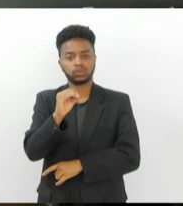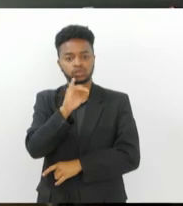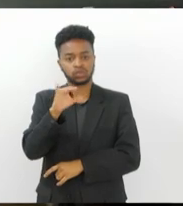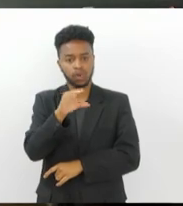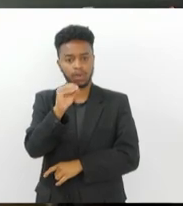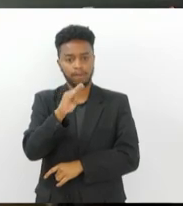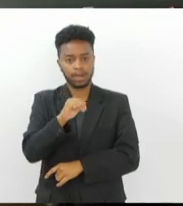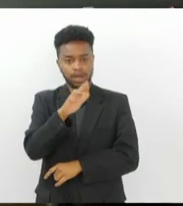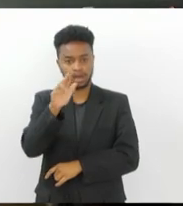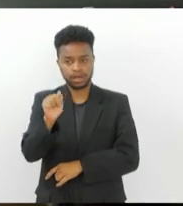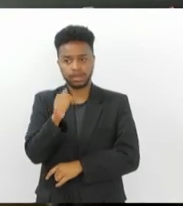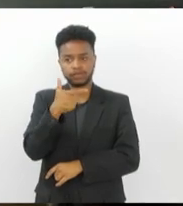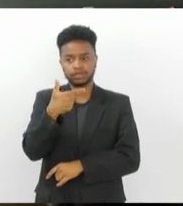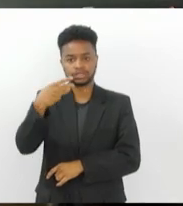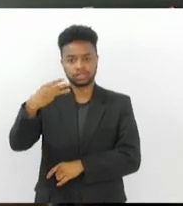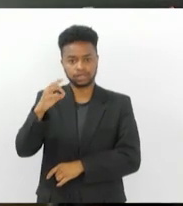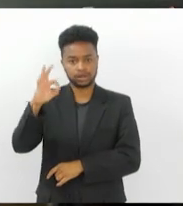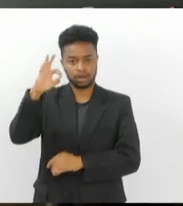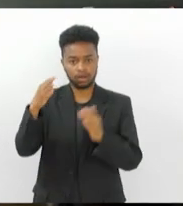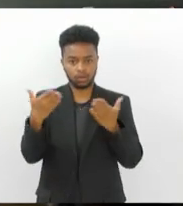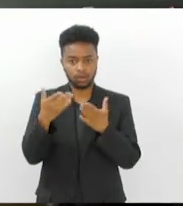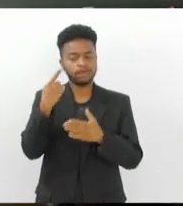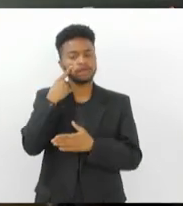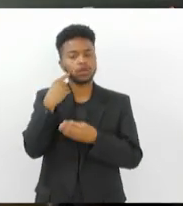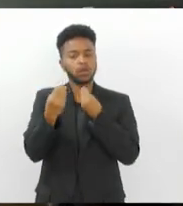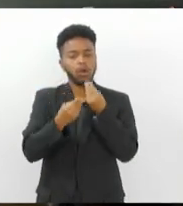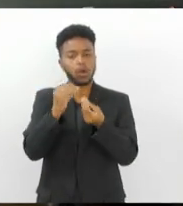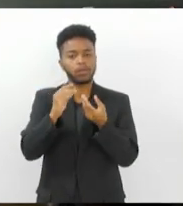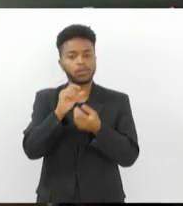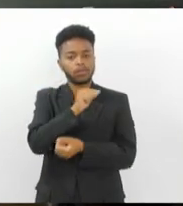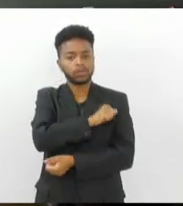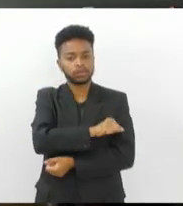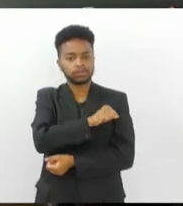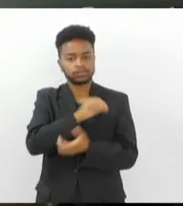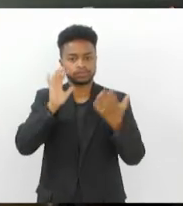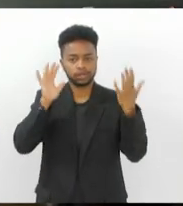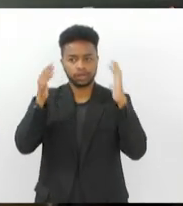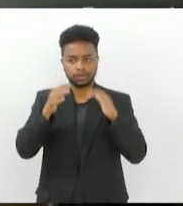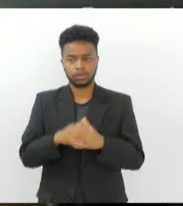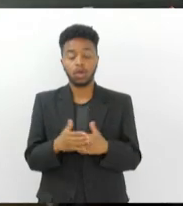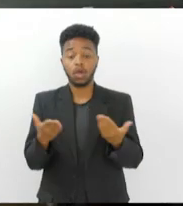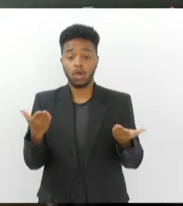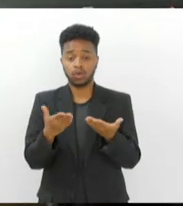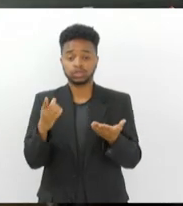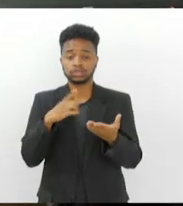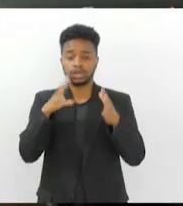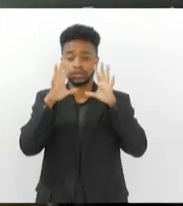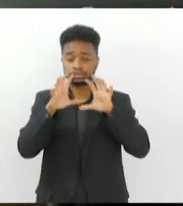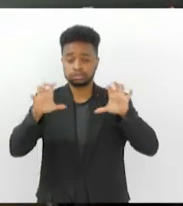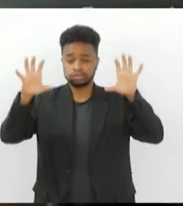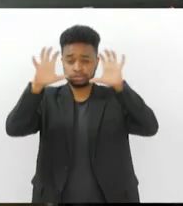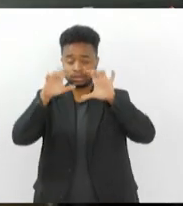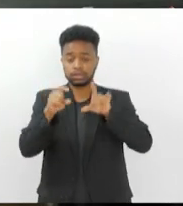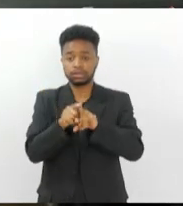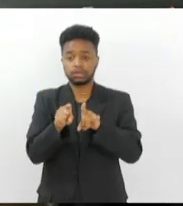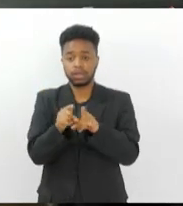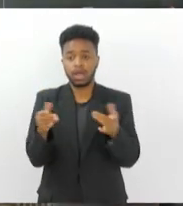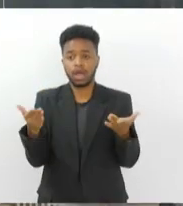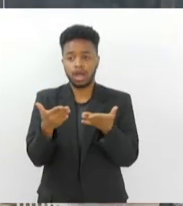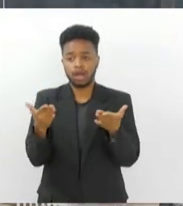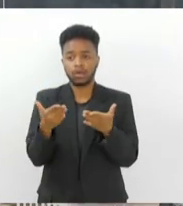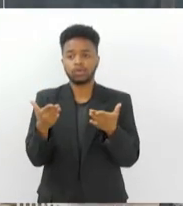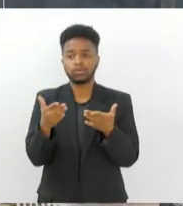com 23º vamos ver agora como tá o tempo aqui no rio o dia amanheceu bastante nublado nesse momento Faz